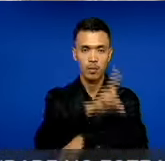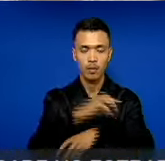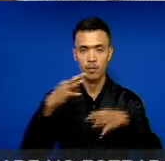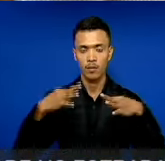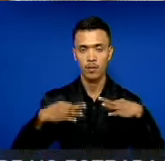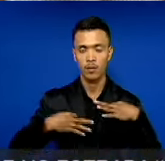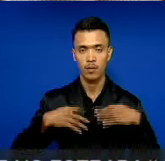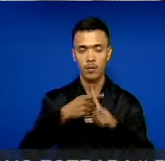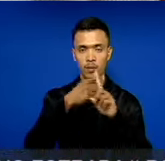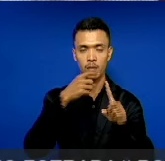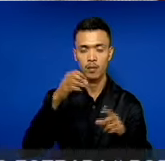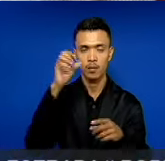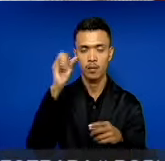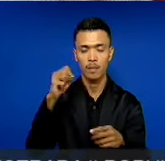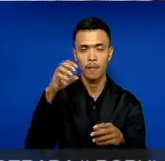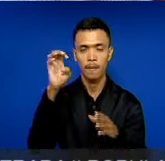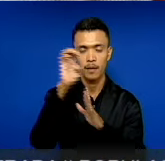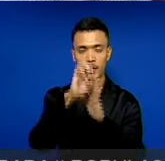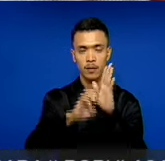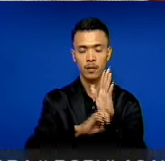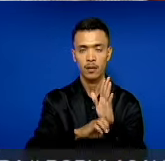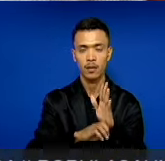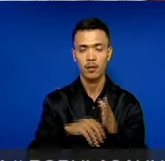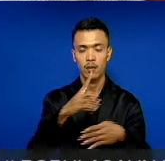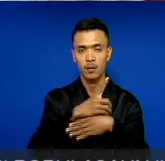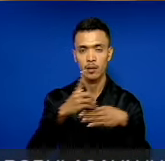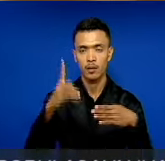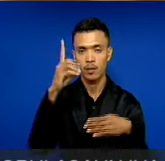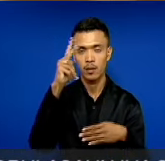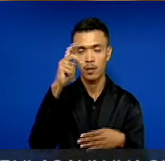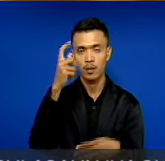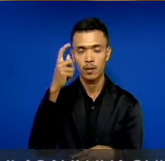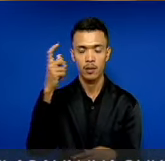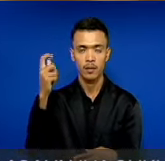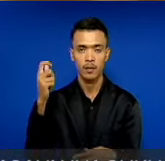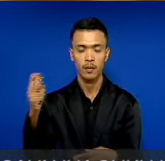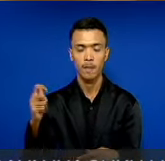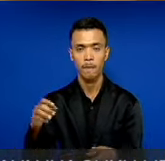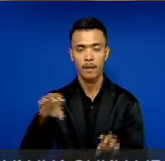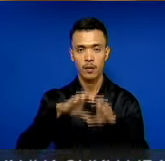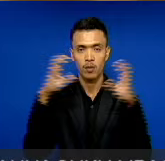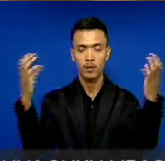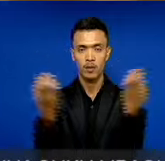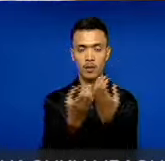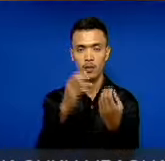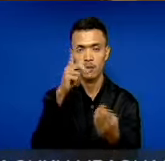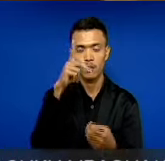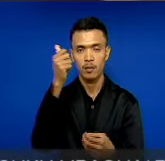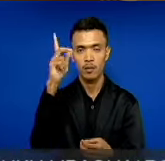de Inspeção Geral Estado, Patrimônio Estado, Direção Nacional Transporte Terrestre, Comissão Anticorrupção